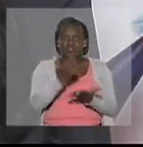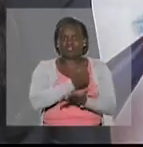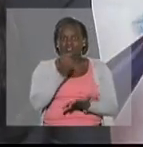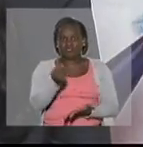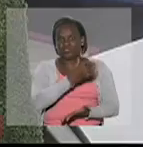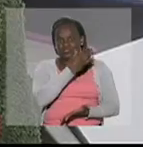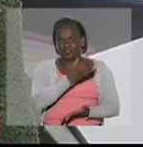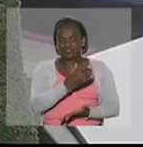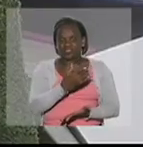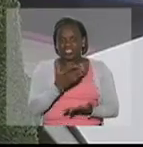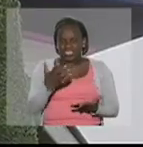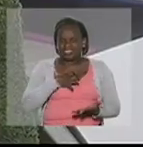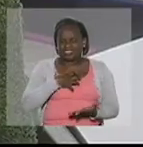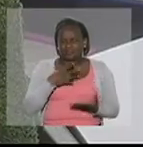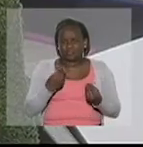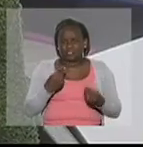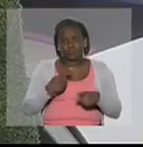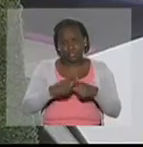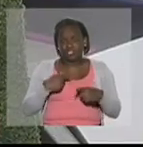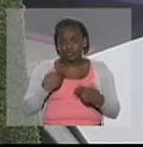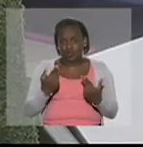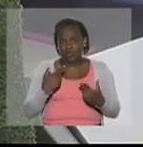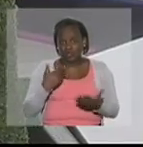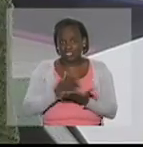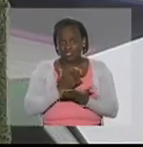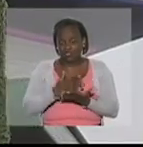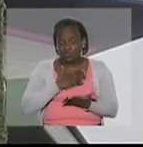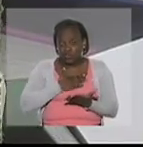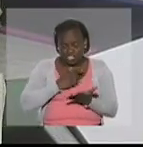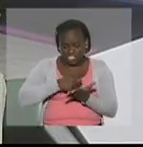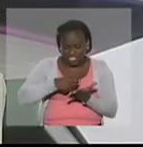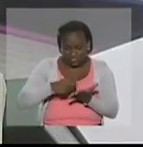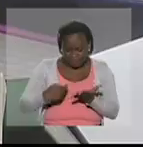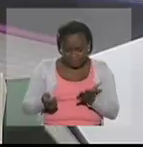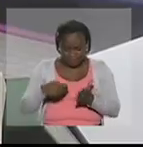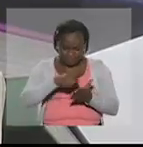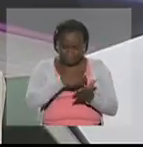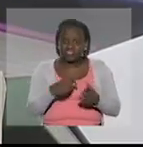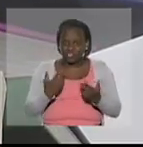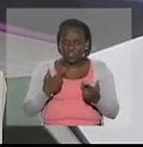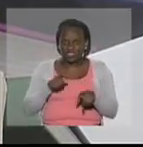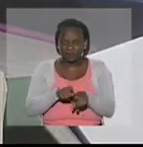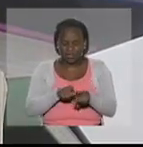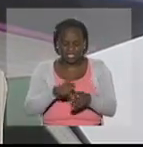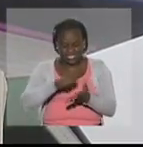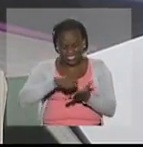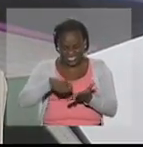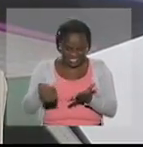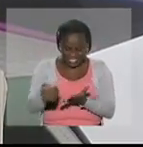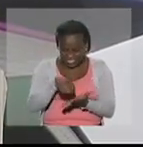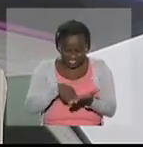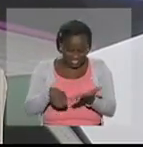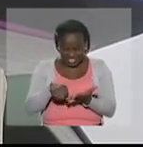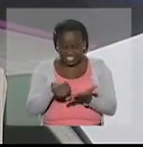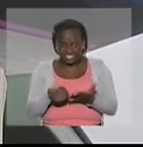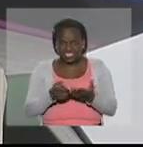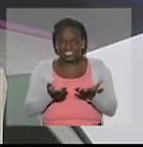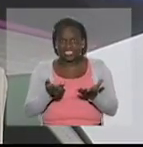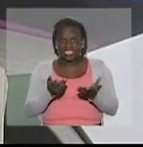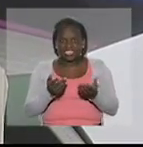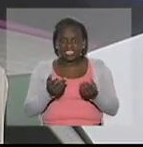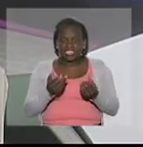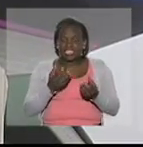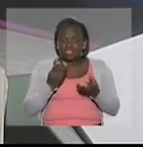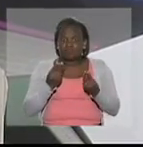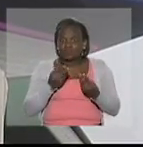Por que não ficou muito sentida Porque para mim eu também tenho isso com o livre né eu gosto de escrever eu gosto rabiscar eu gosto de